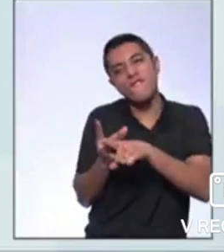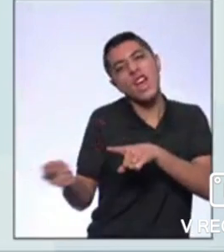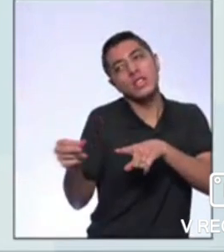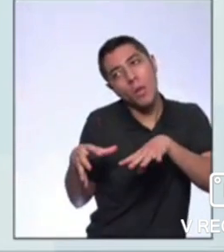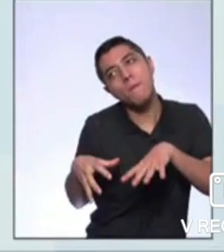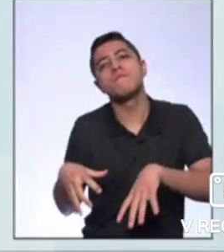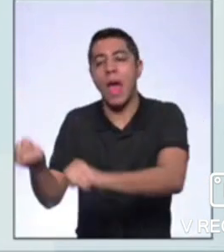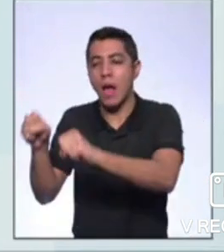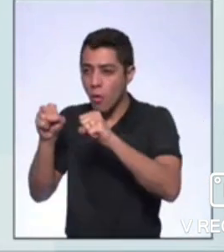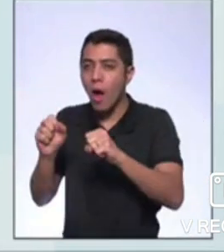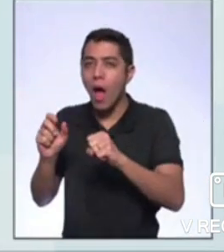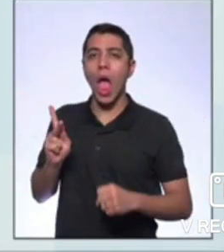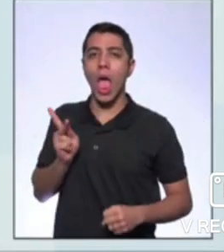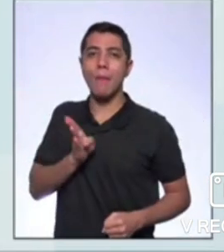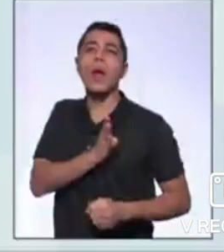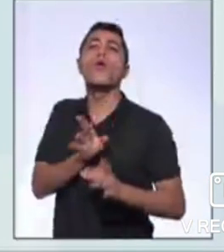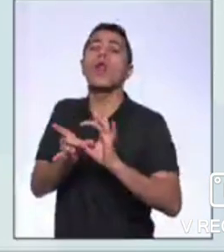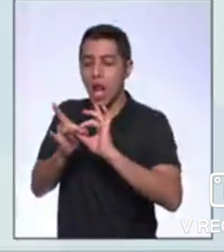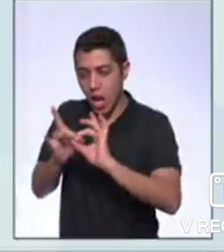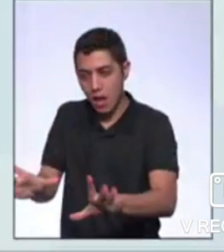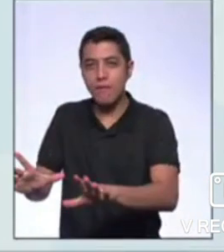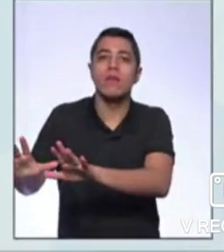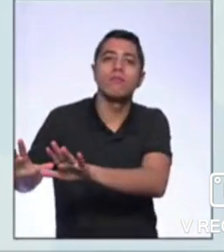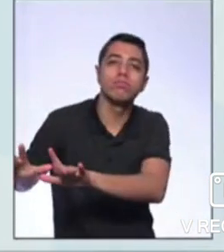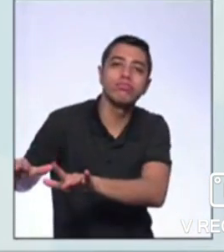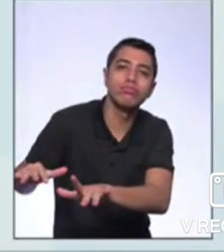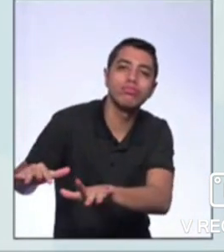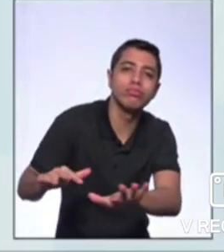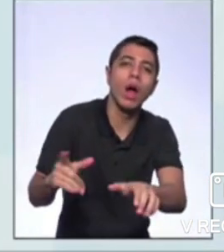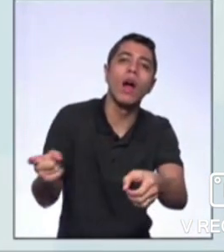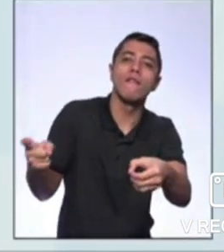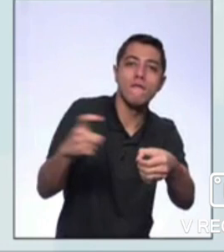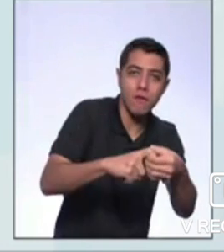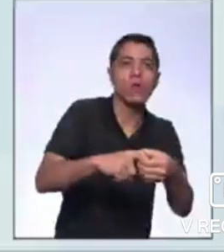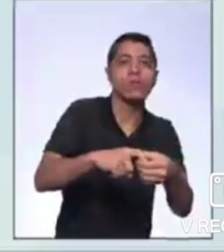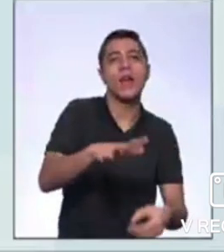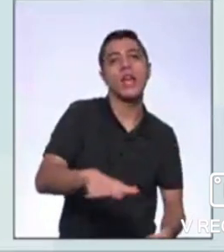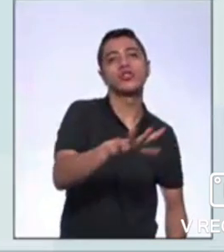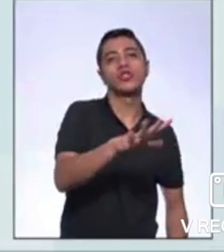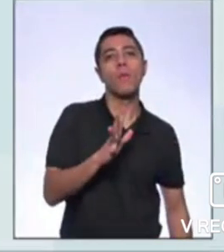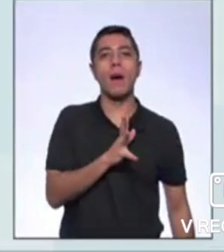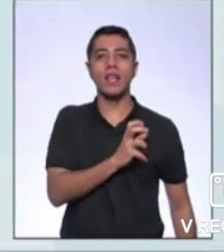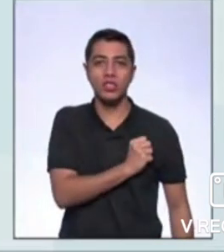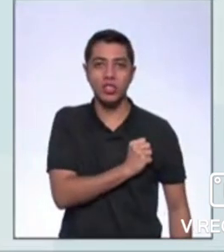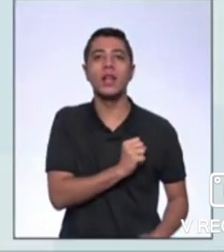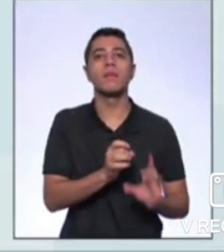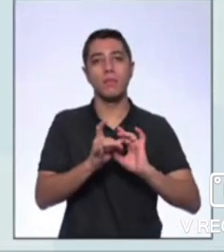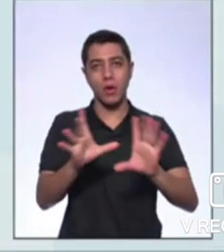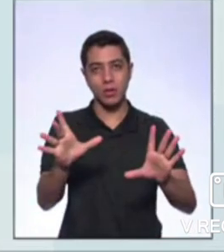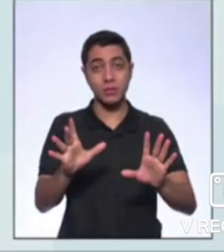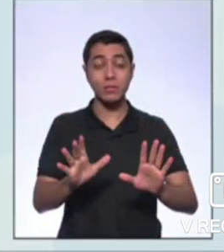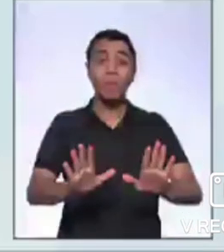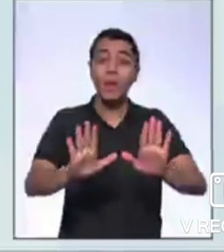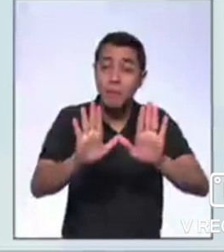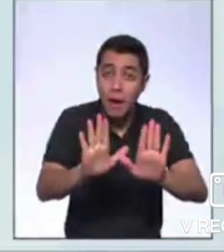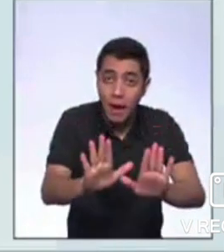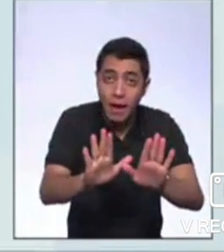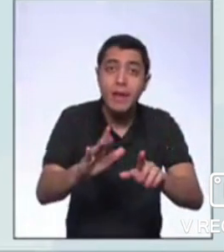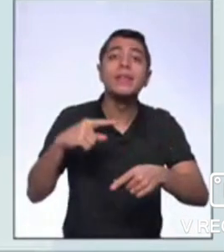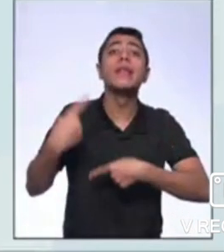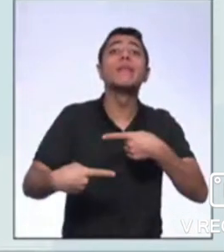para a Terra Prometida, finalmente voltar para a região da Palestina, né? Mas, depois disso, ocorreram sucessivas